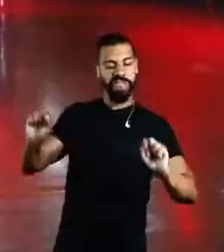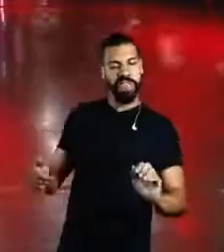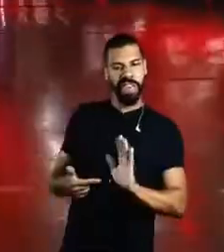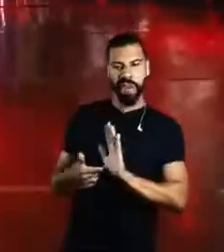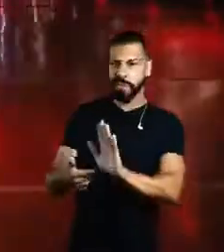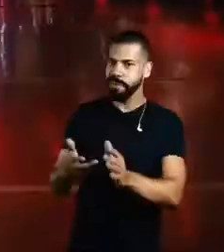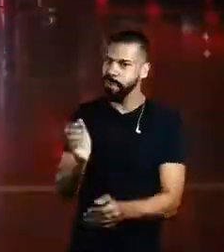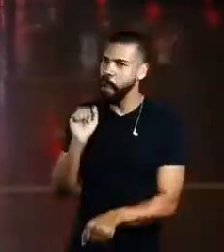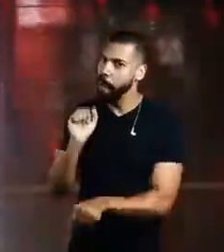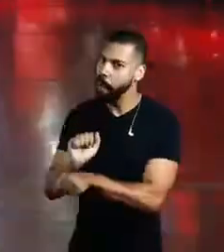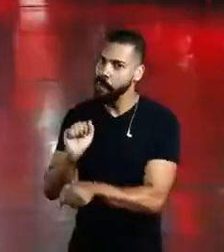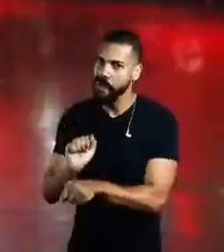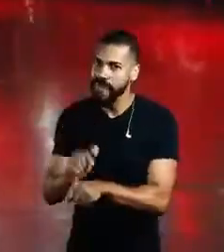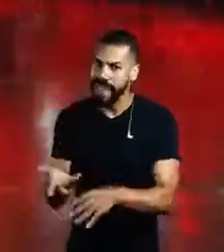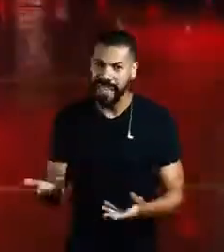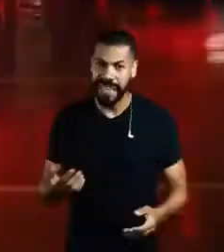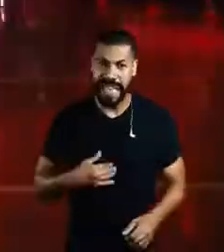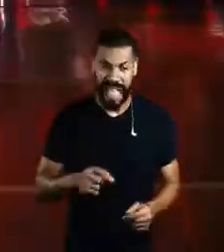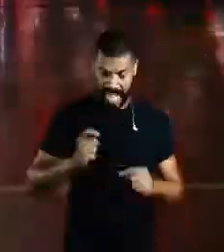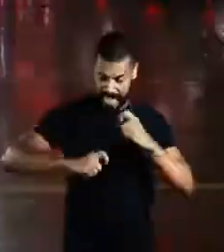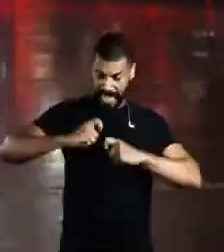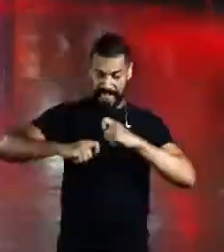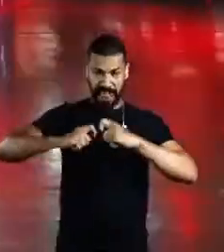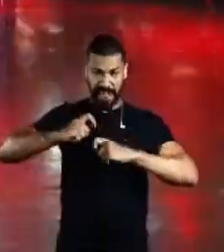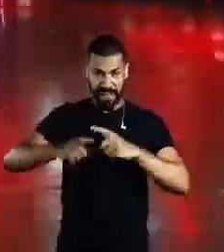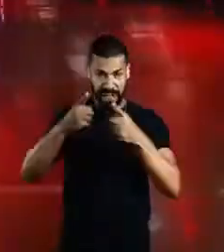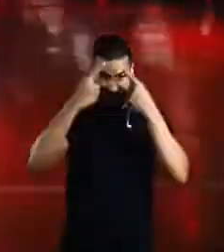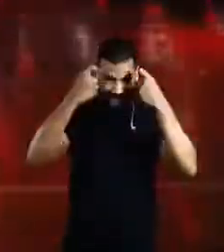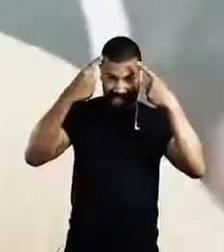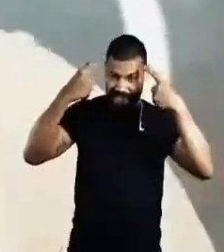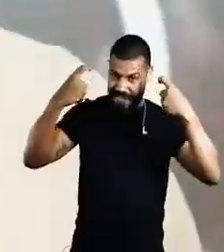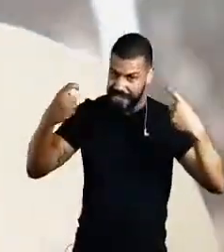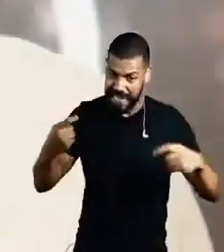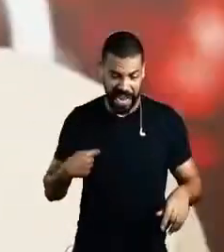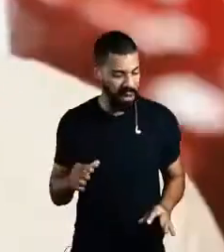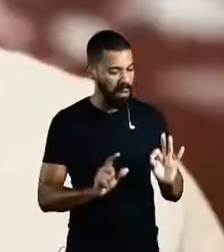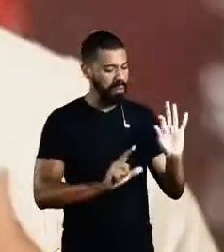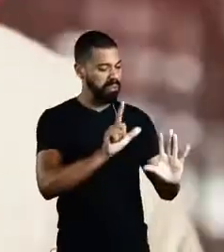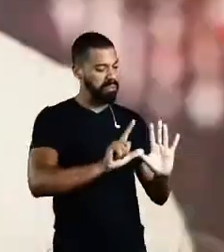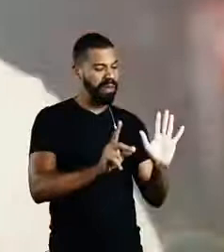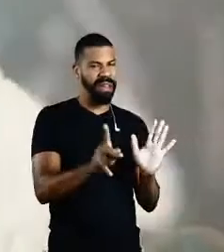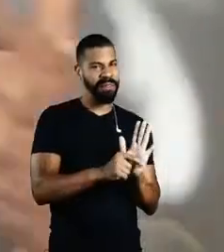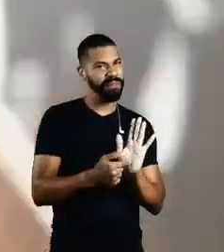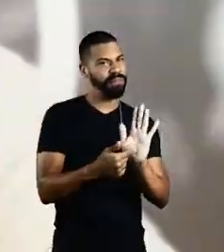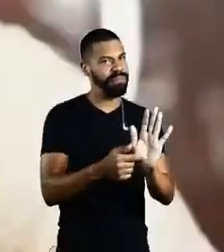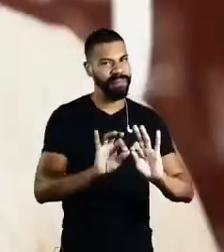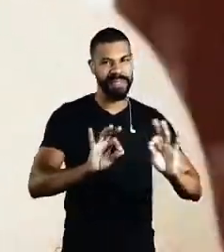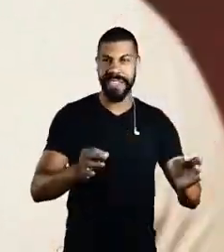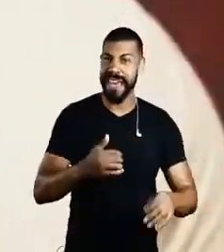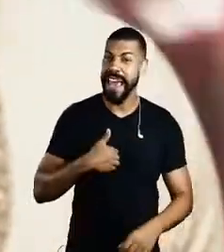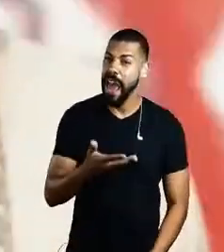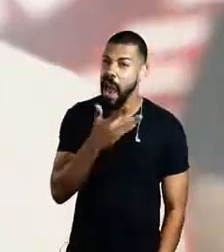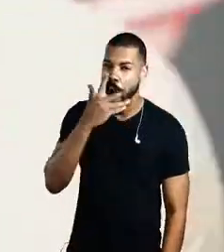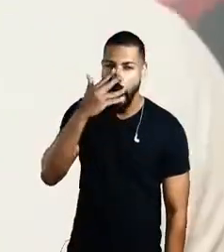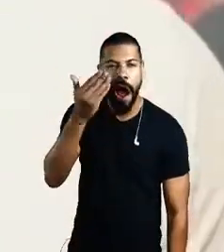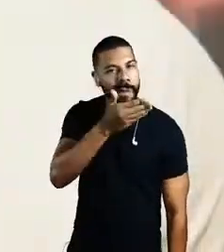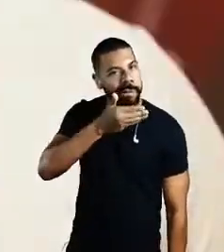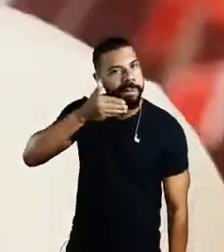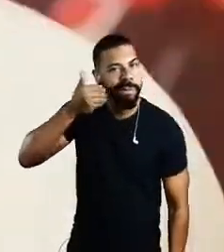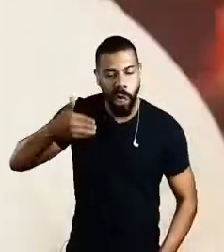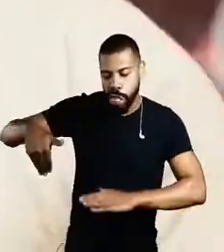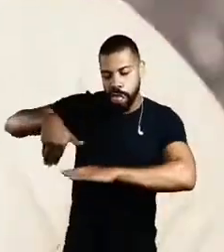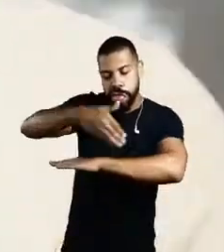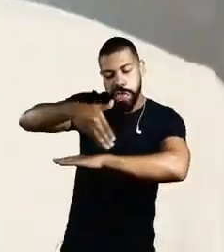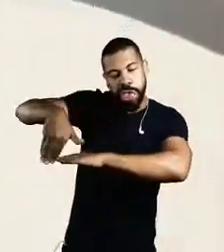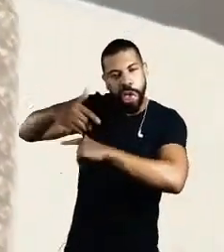Mentira e traição, sexo e violência. Eu não faço jogo da conveniência. Prefiro ser um mate na rua, no